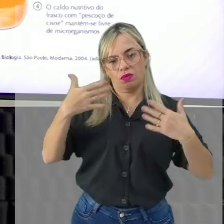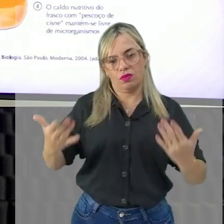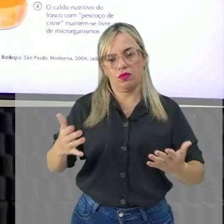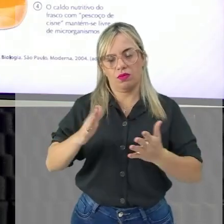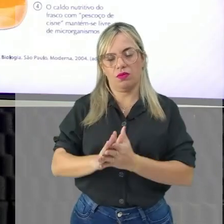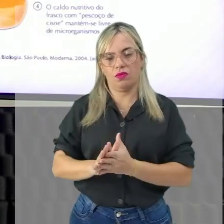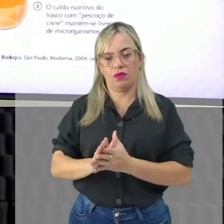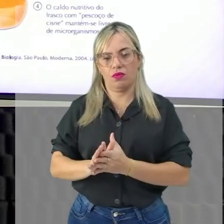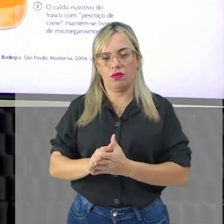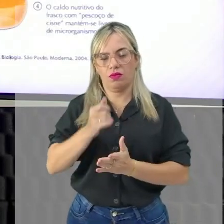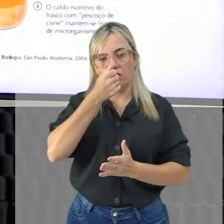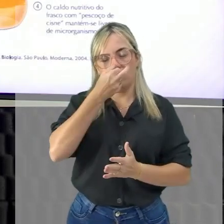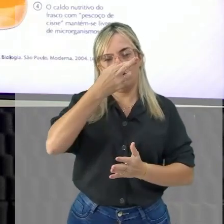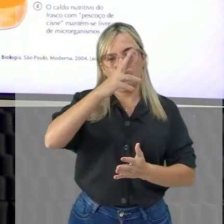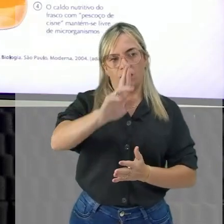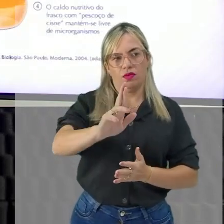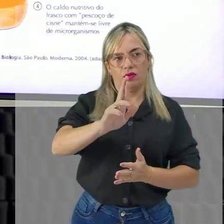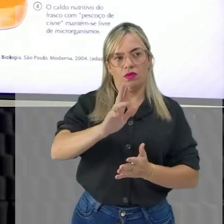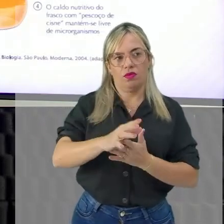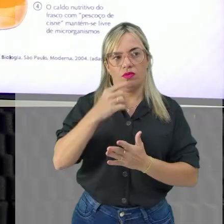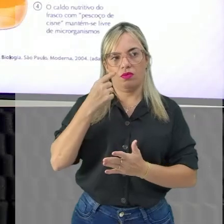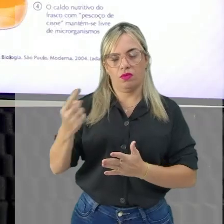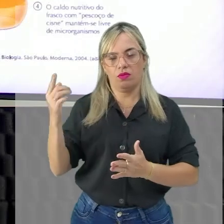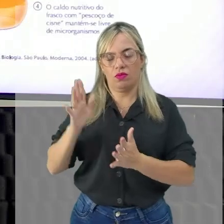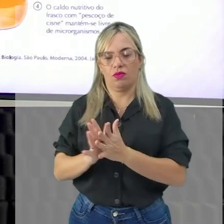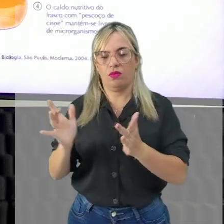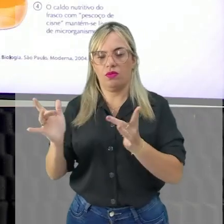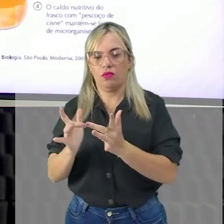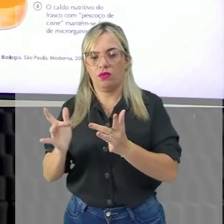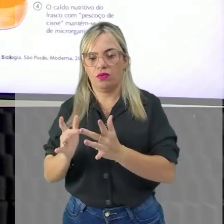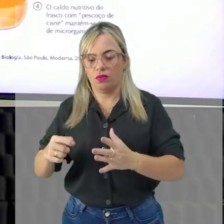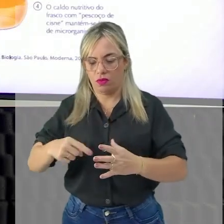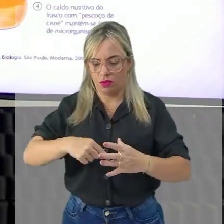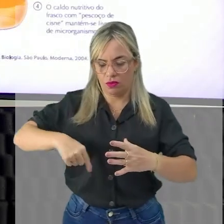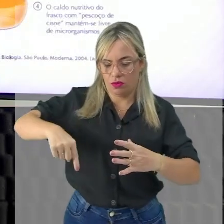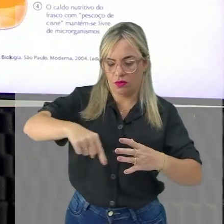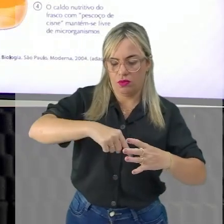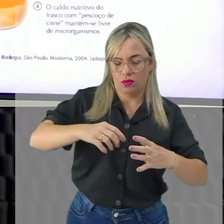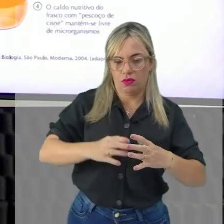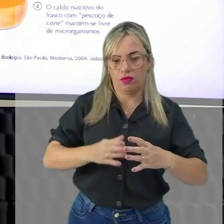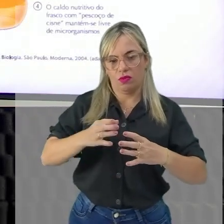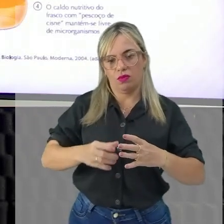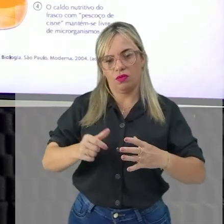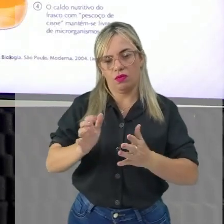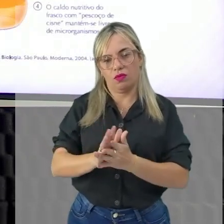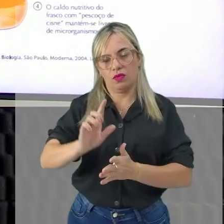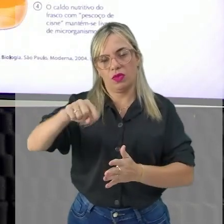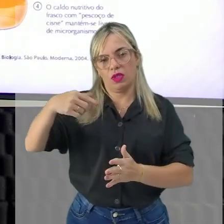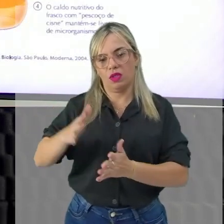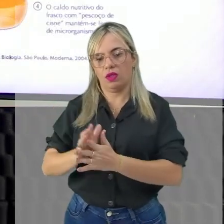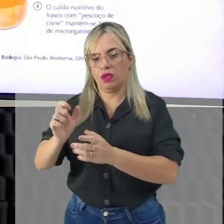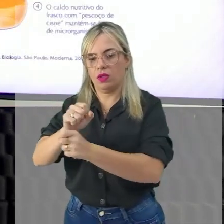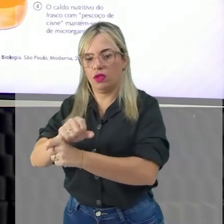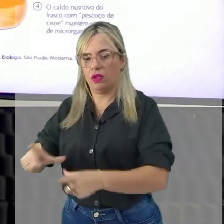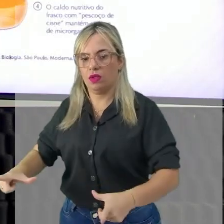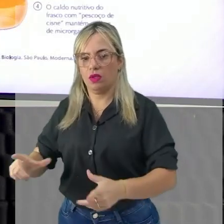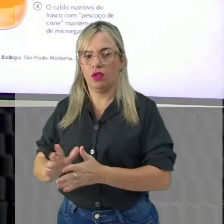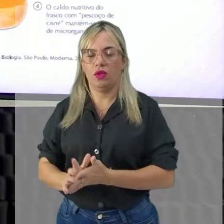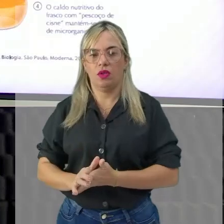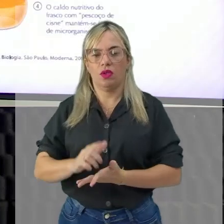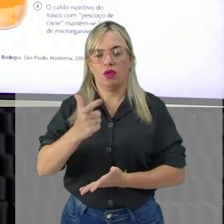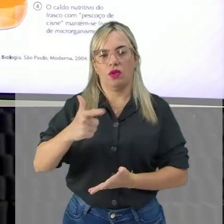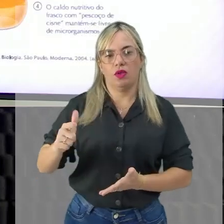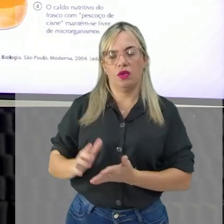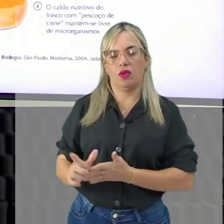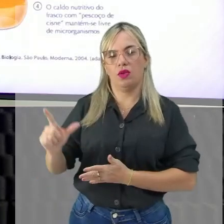entre o ar, né, a entrada do ar em contato com o caldo nutritivo, que depois foi esterilizado. Então, esse caldo ele ficou sem